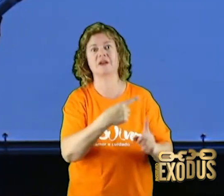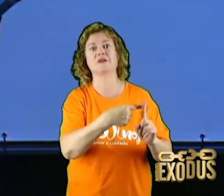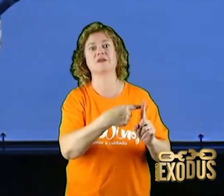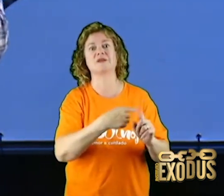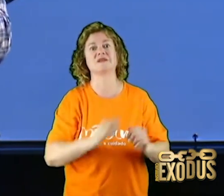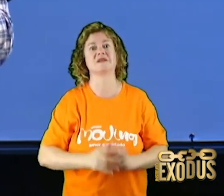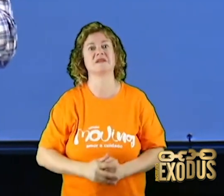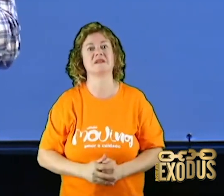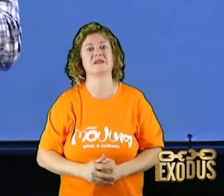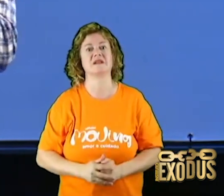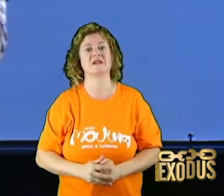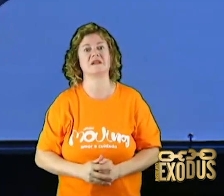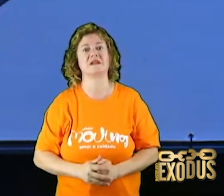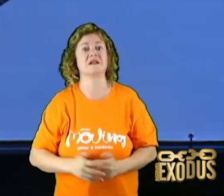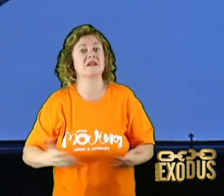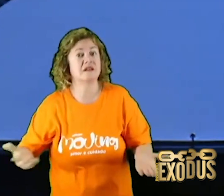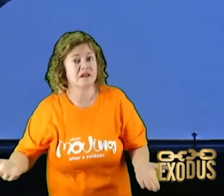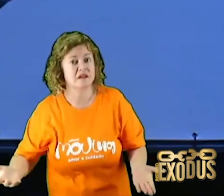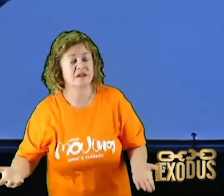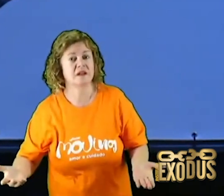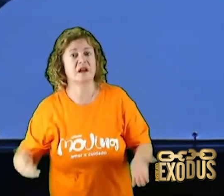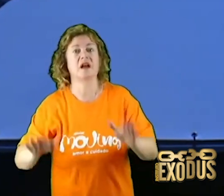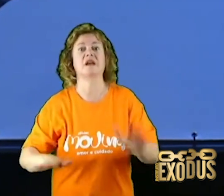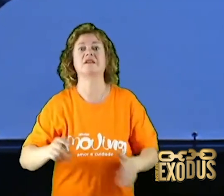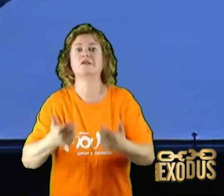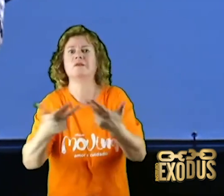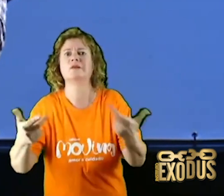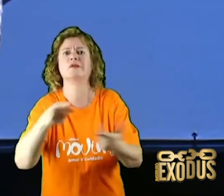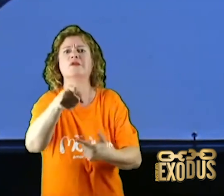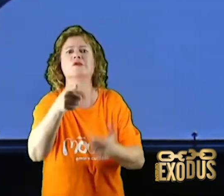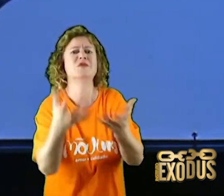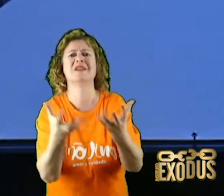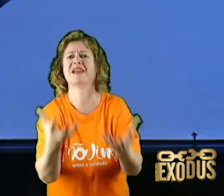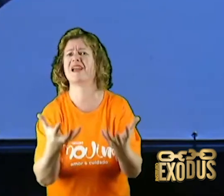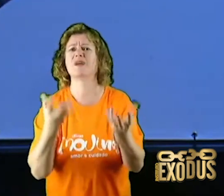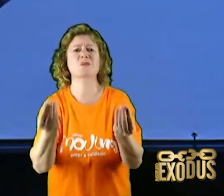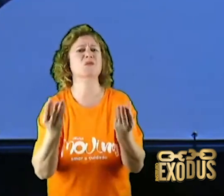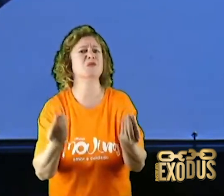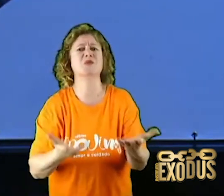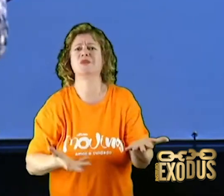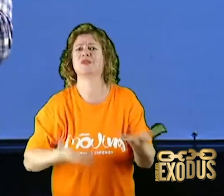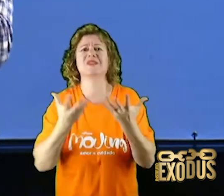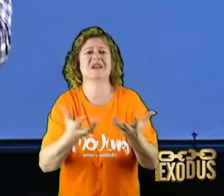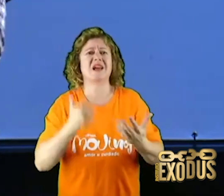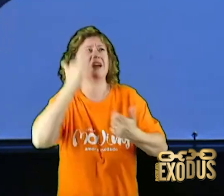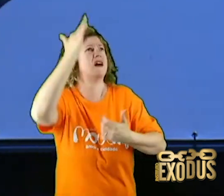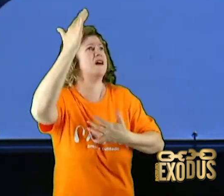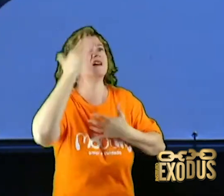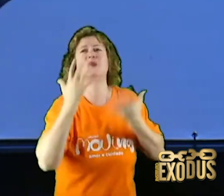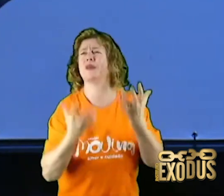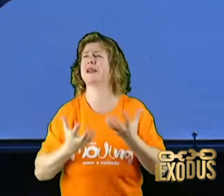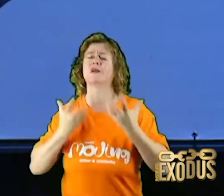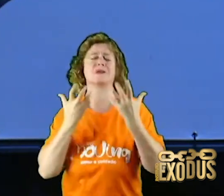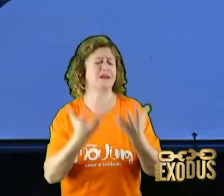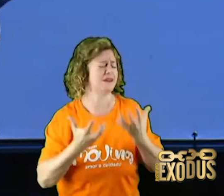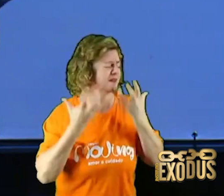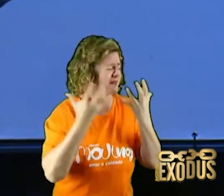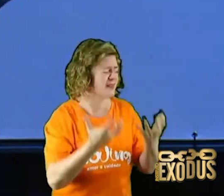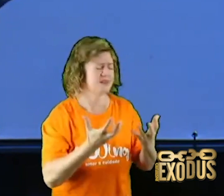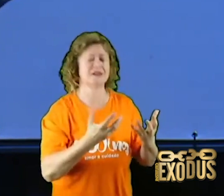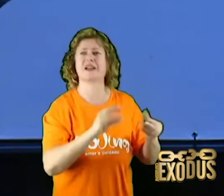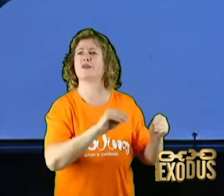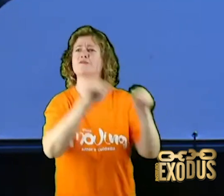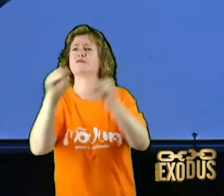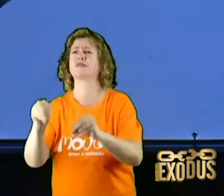é uma situação que você quer demais, não porque eu queria ser transferido para uma cidade, porque eu queria morar, porque eu... aí Deus